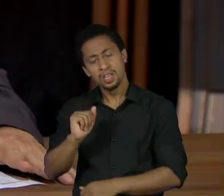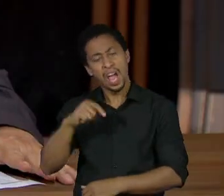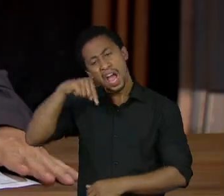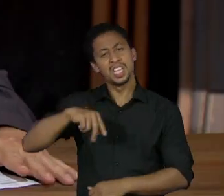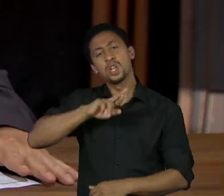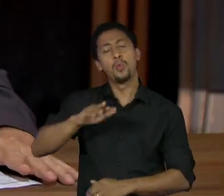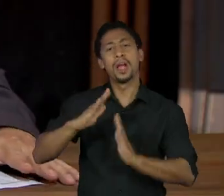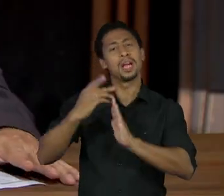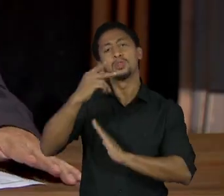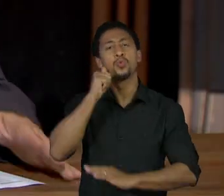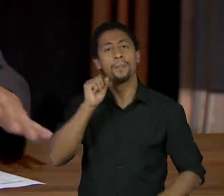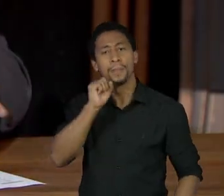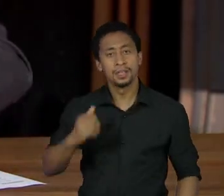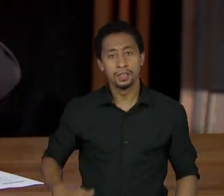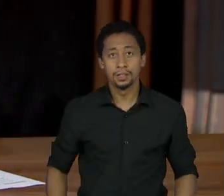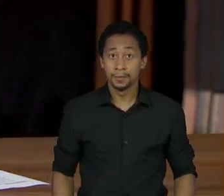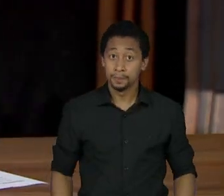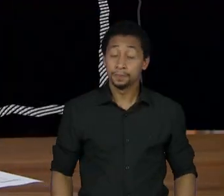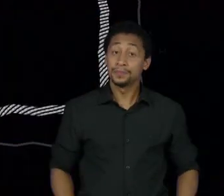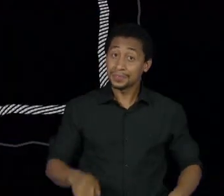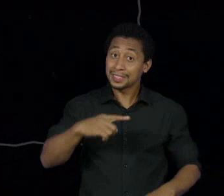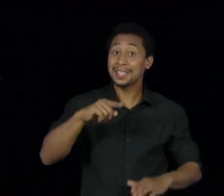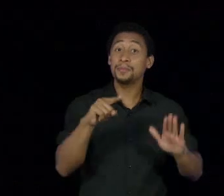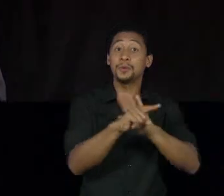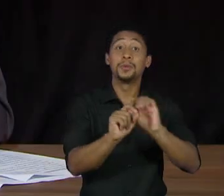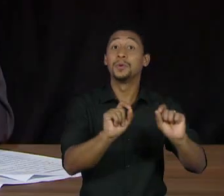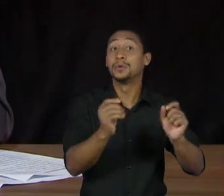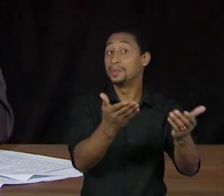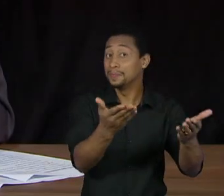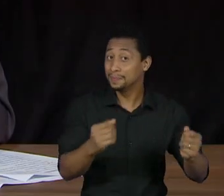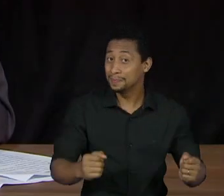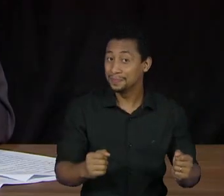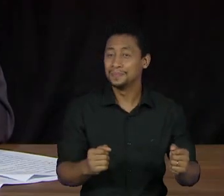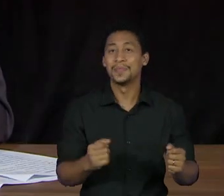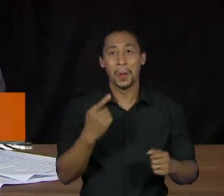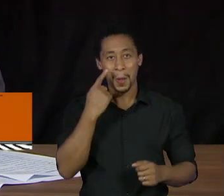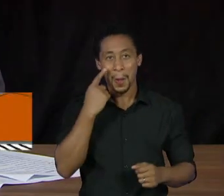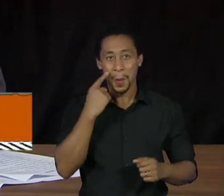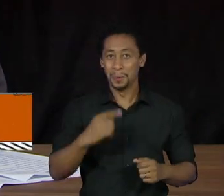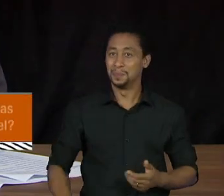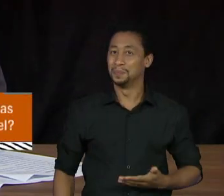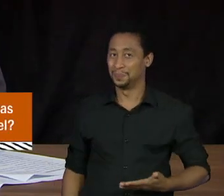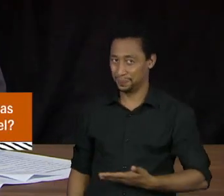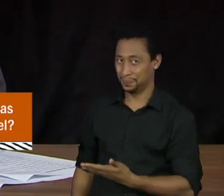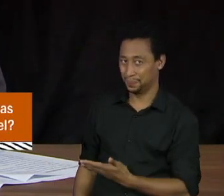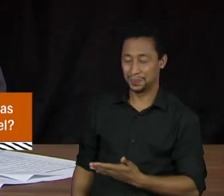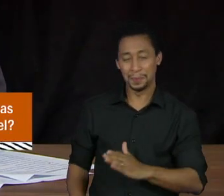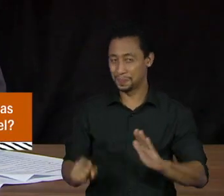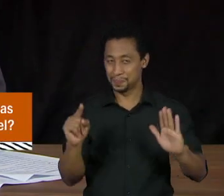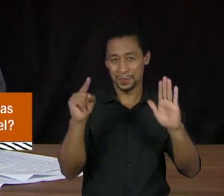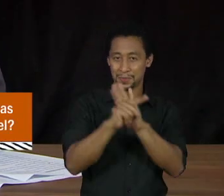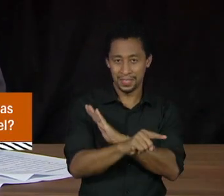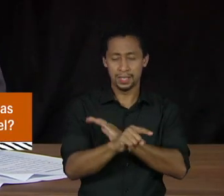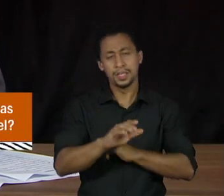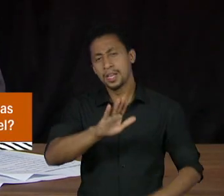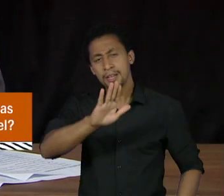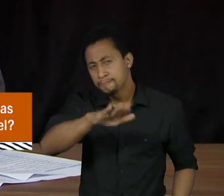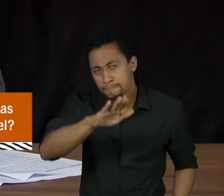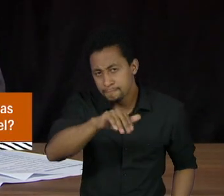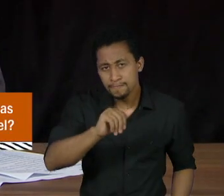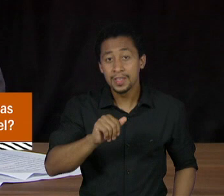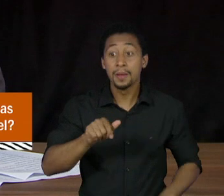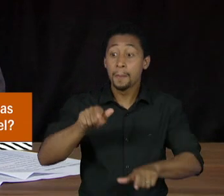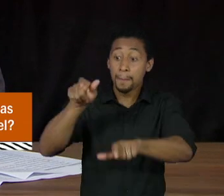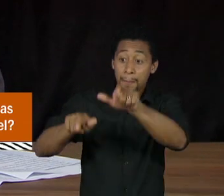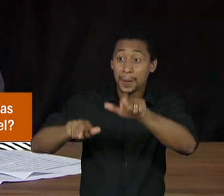O que será que eles querem perguntar para você? Vamos ver? Bilhete da semana. Doutora, várias artistas